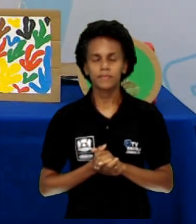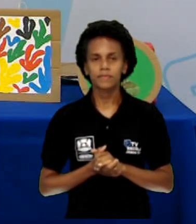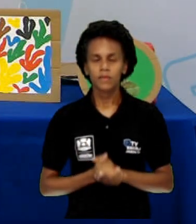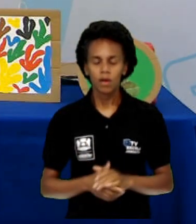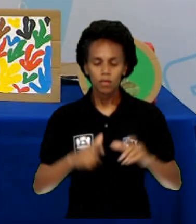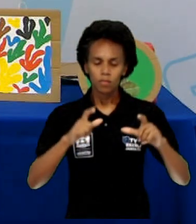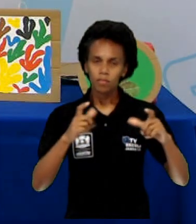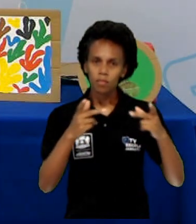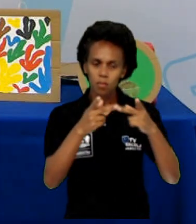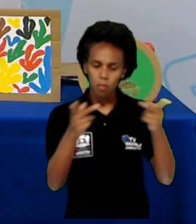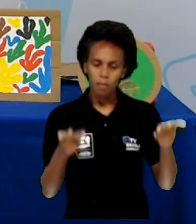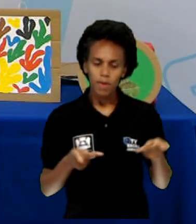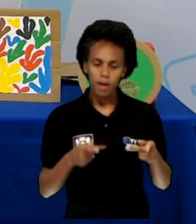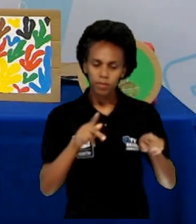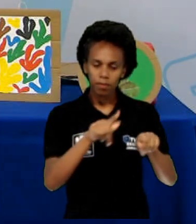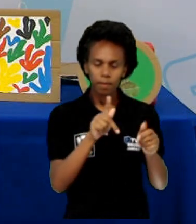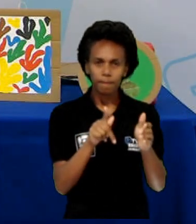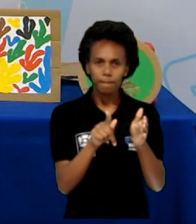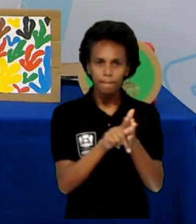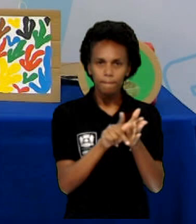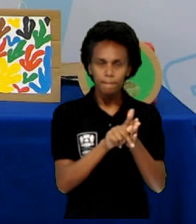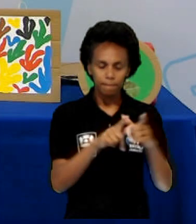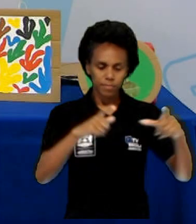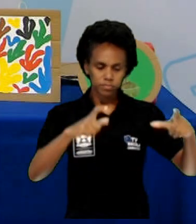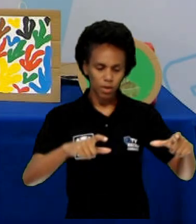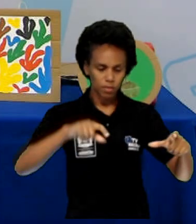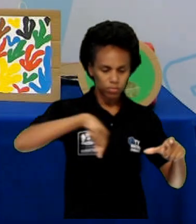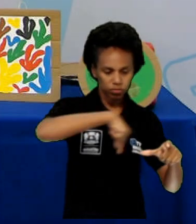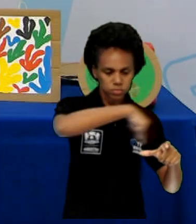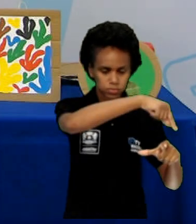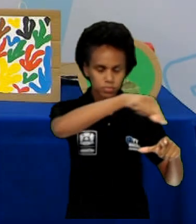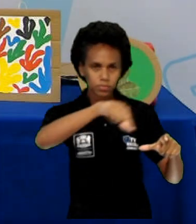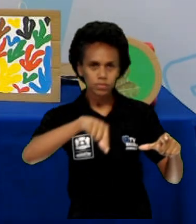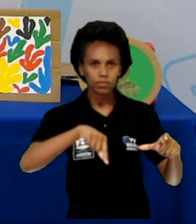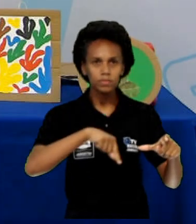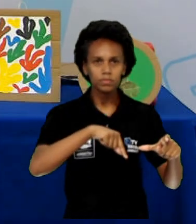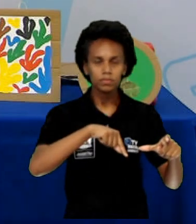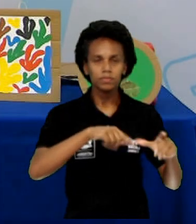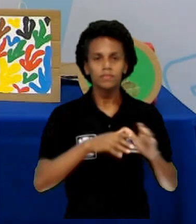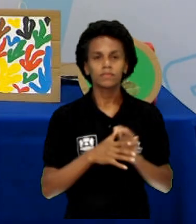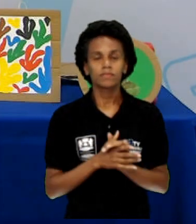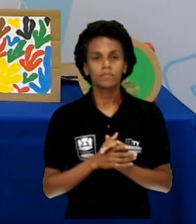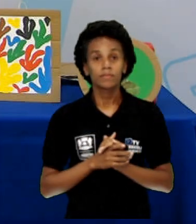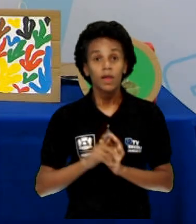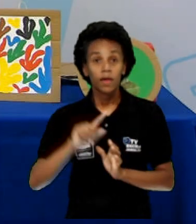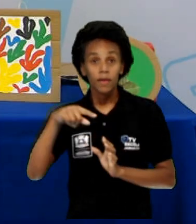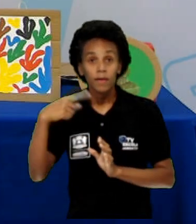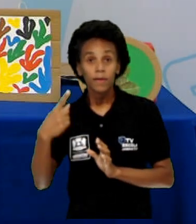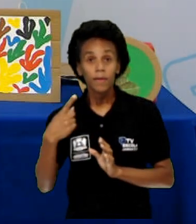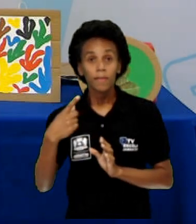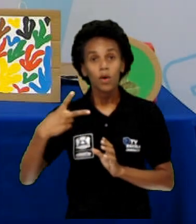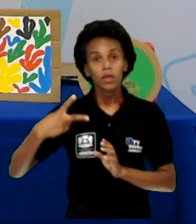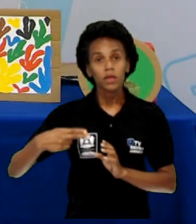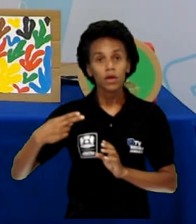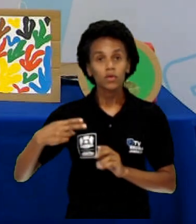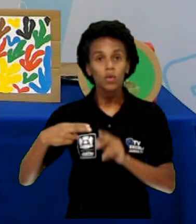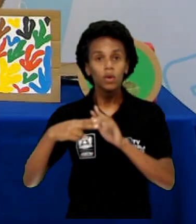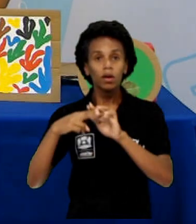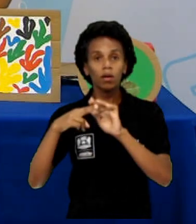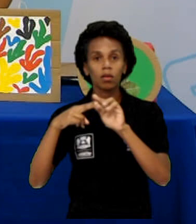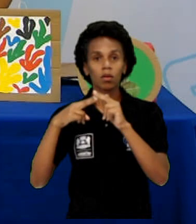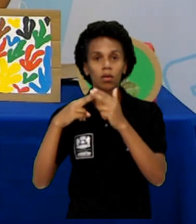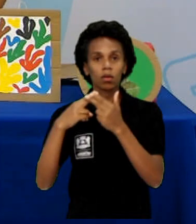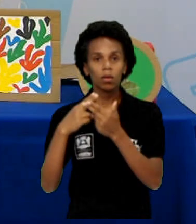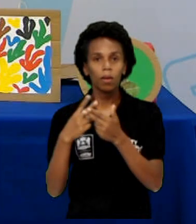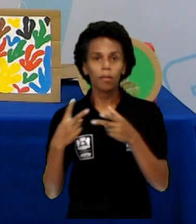sem ponta. Quando vocês obtiverem aí o círculozinho, vocês vão poder colar a obra de vocês. E para que